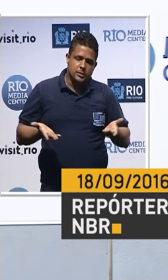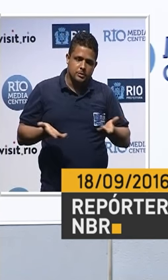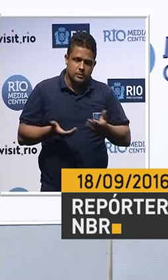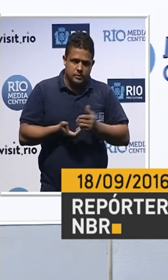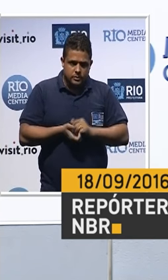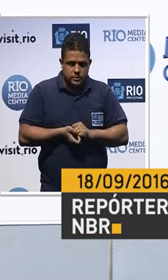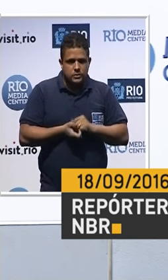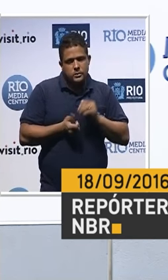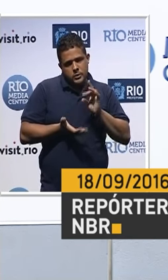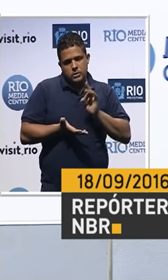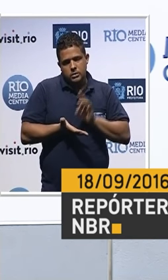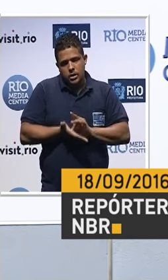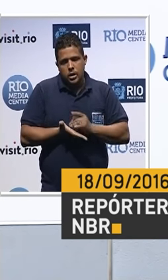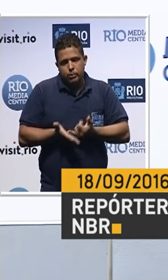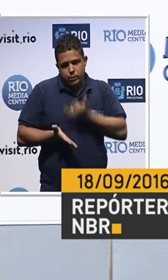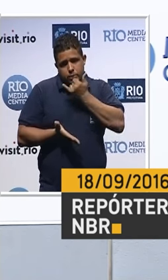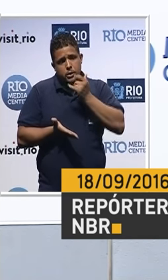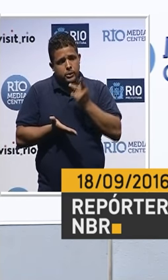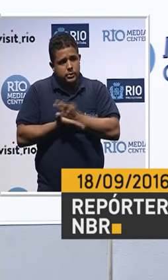uma fatalidade.